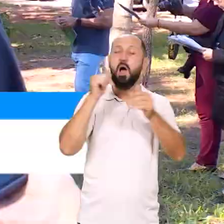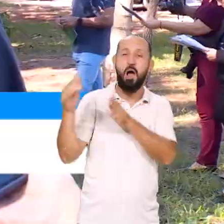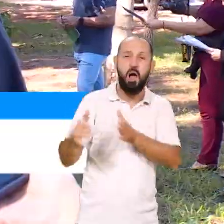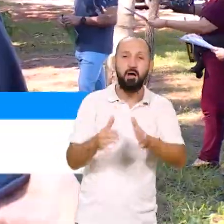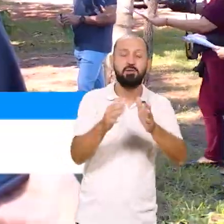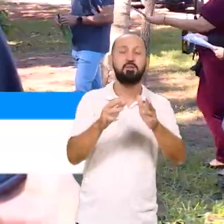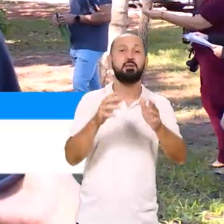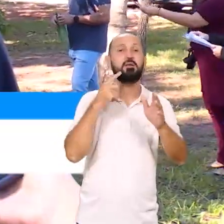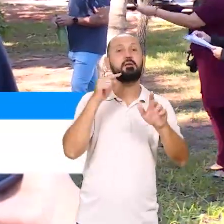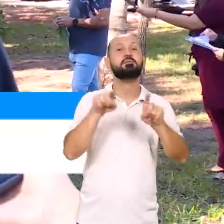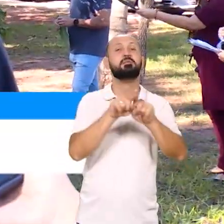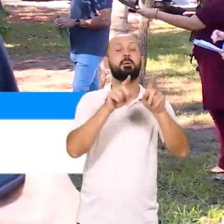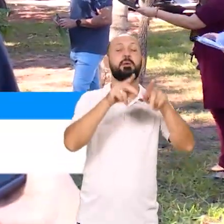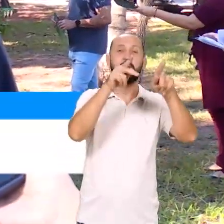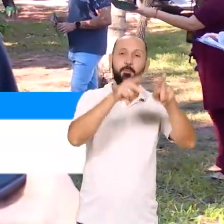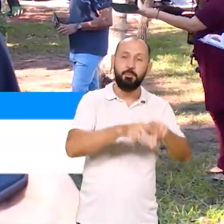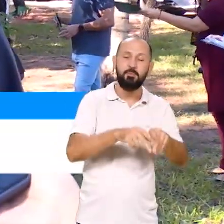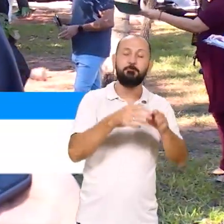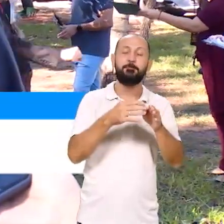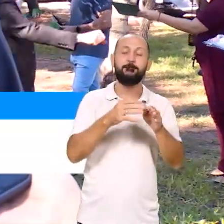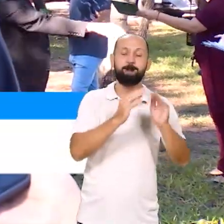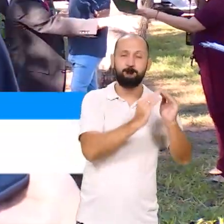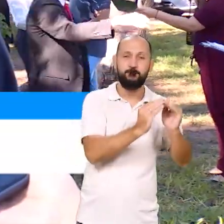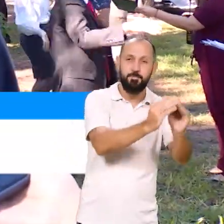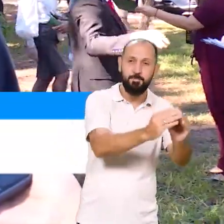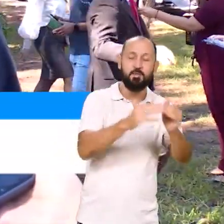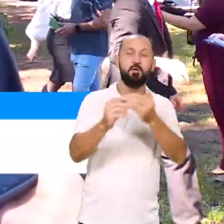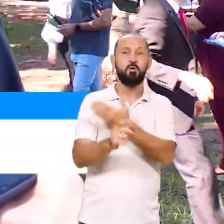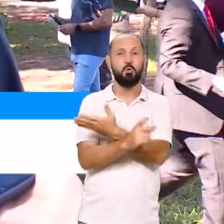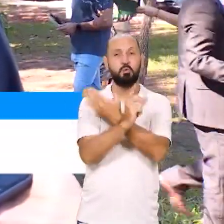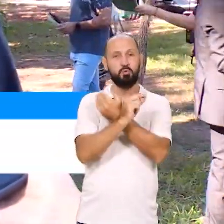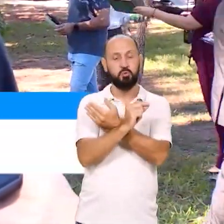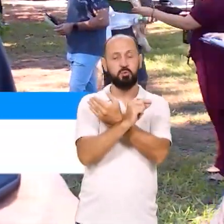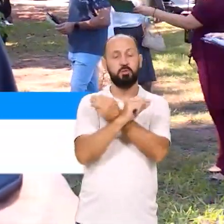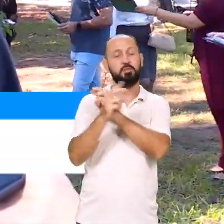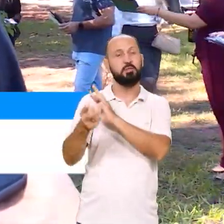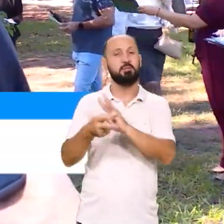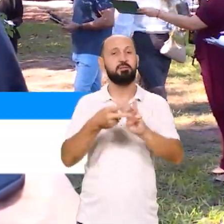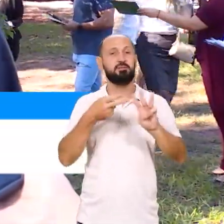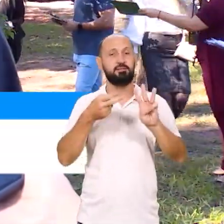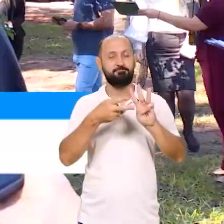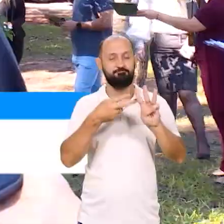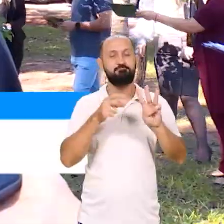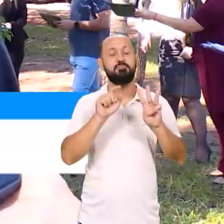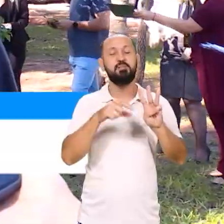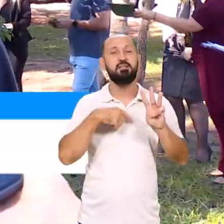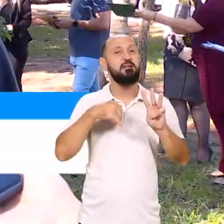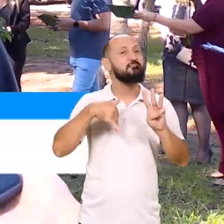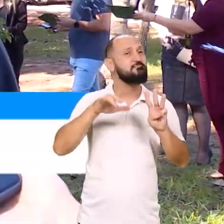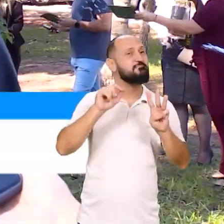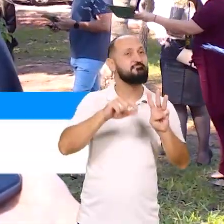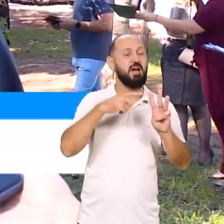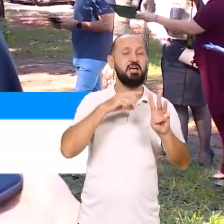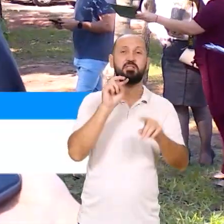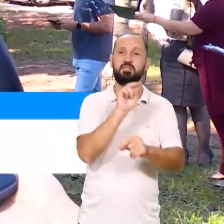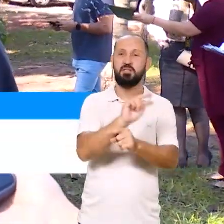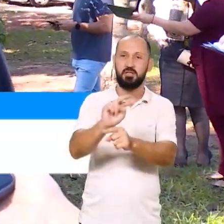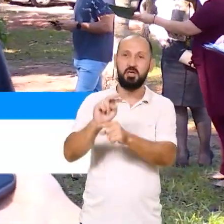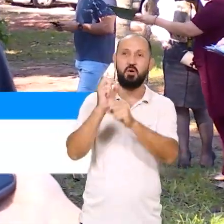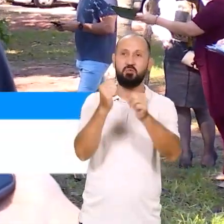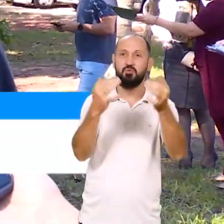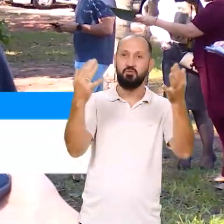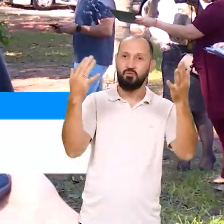das populações ribeirinhas, dos pantaneiros, das populações indígenas, que são os maiores guardiões